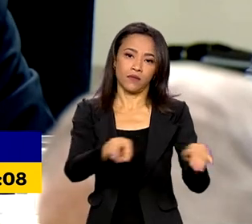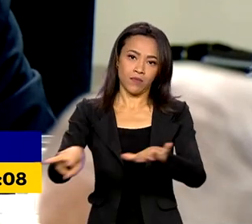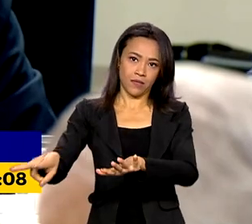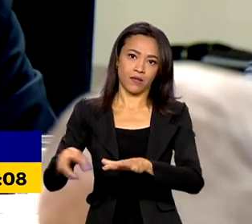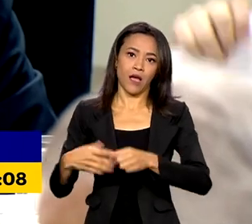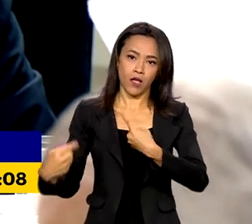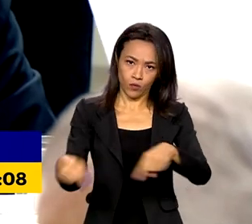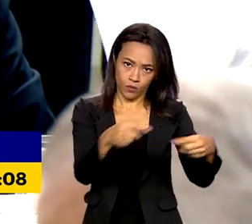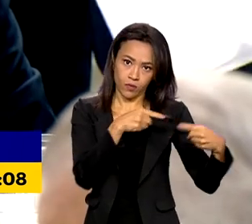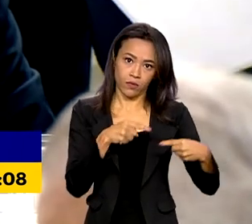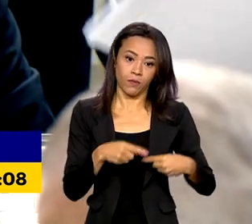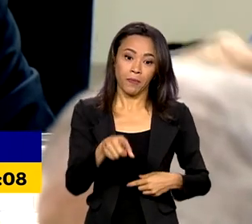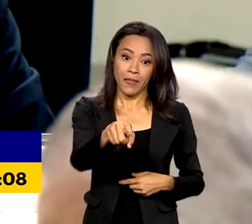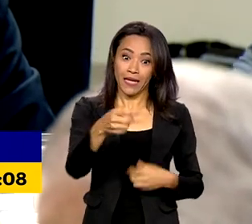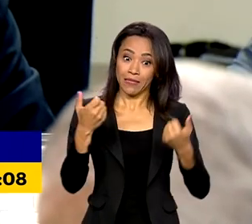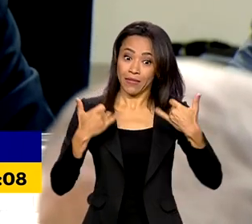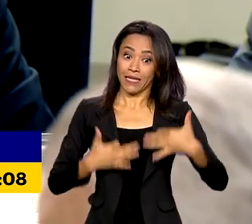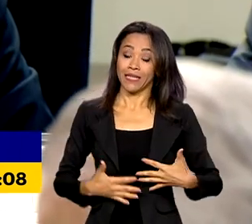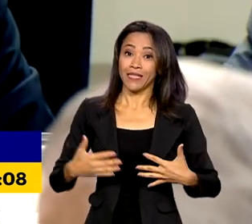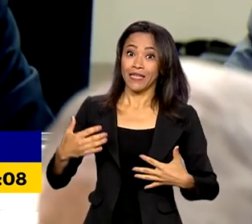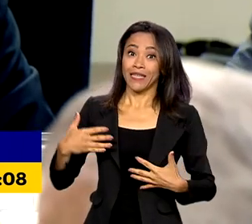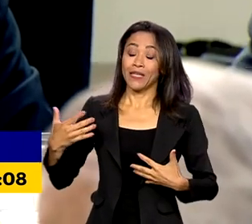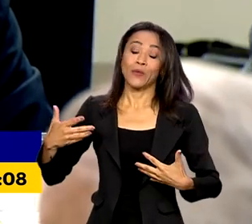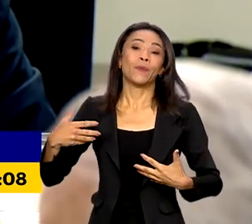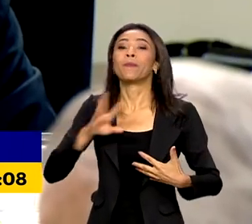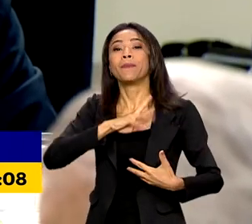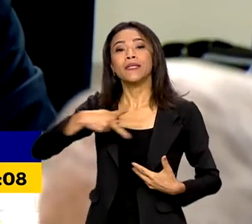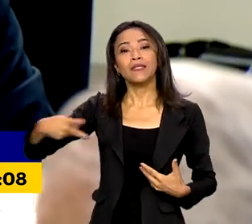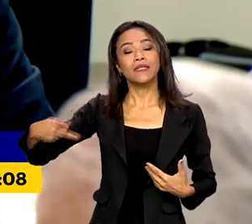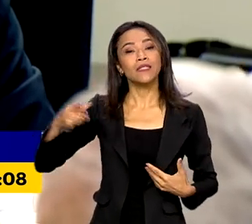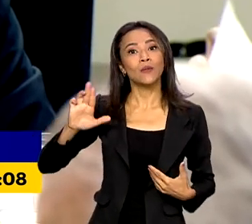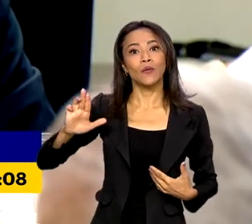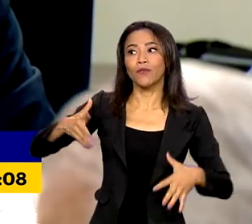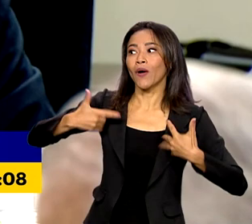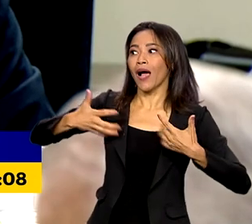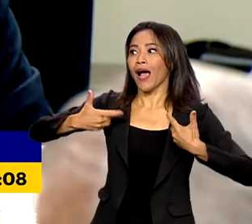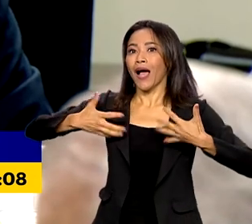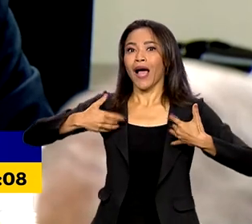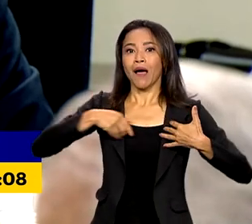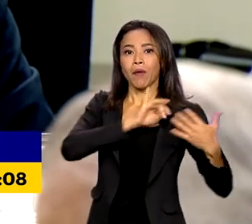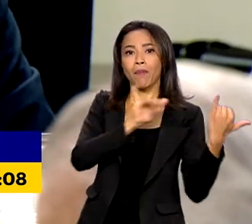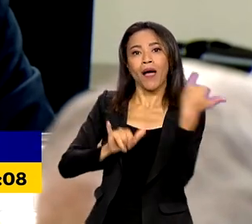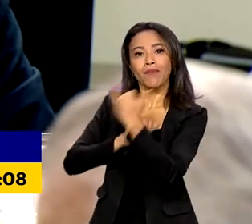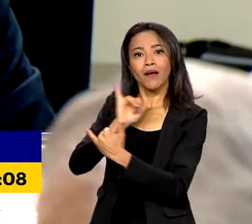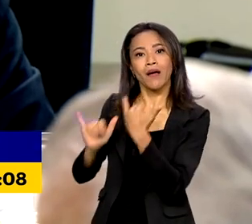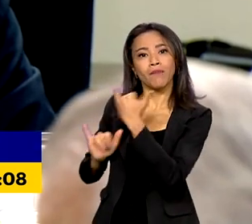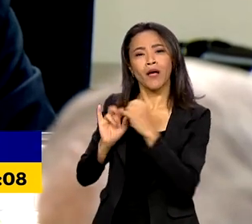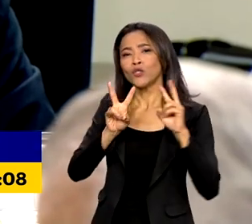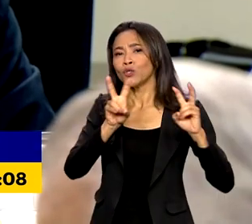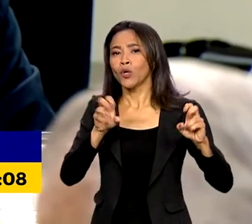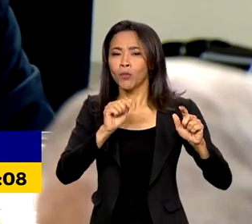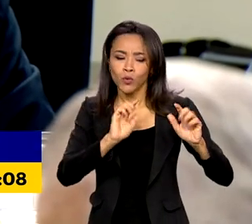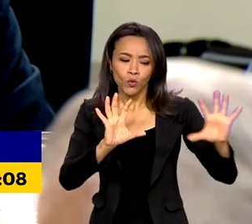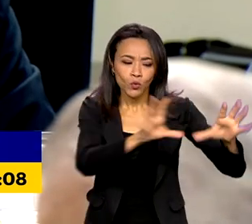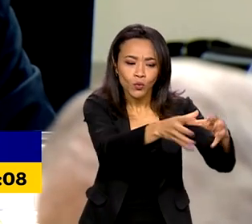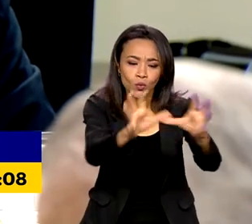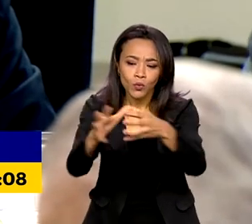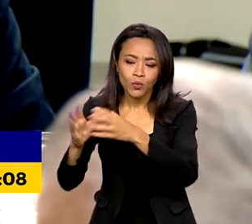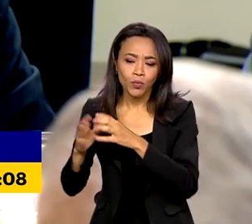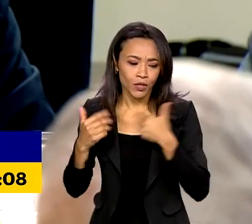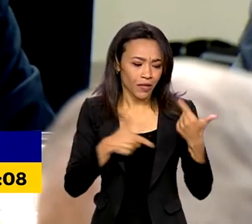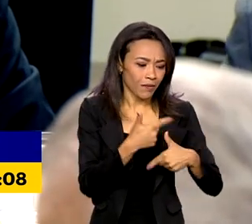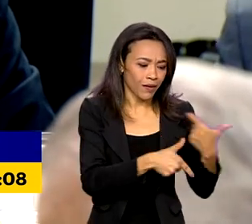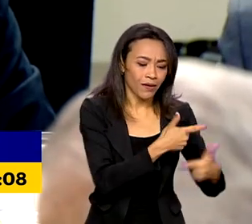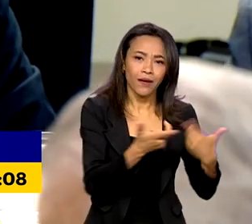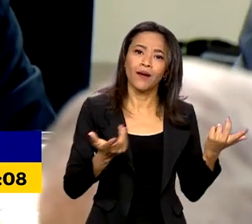muito feliz, animado aí com a resposta do Conselho, dos grupos de trabalho, né, da disposição das pessoas se envolverem nos